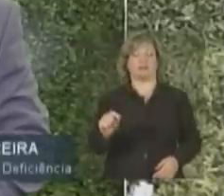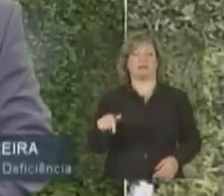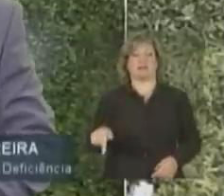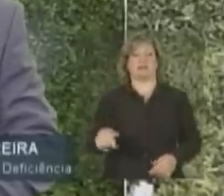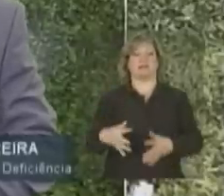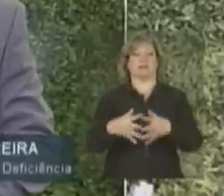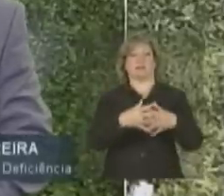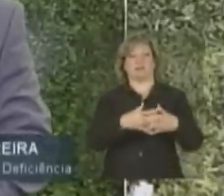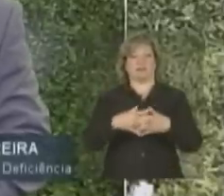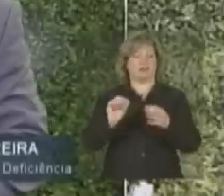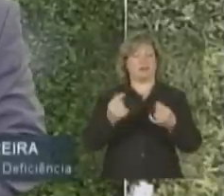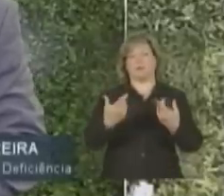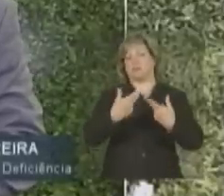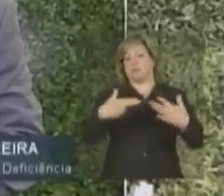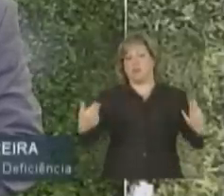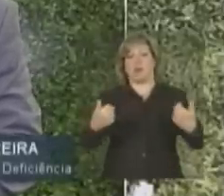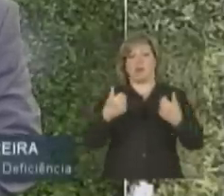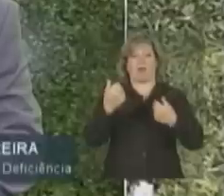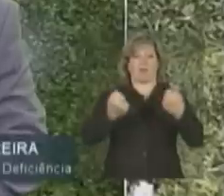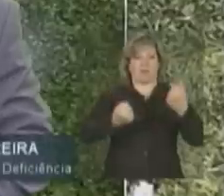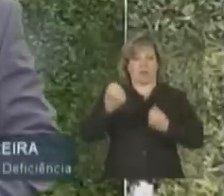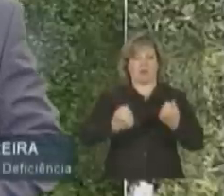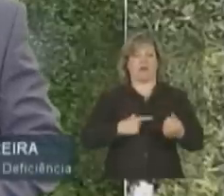para os municípios